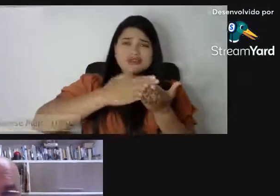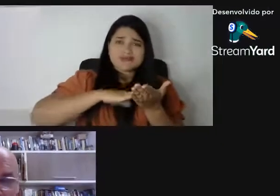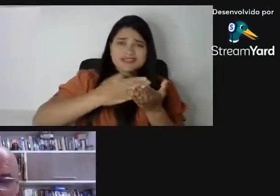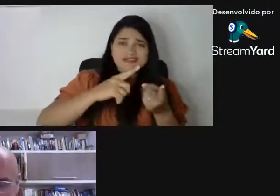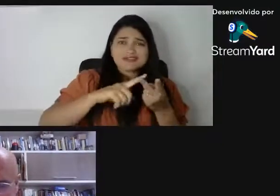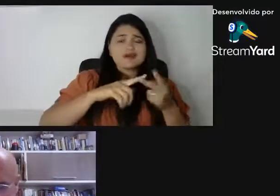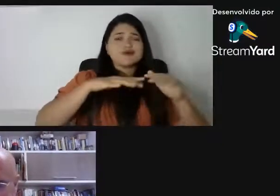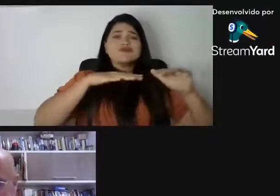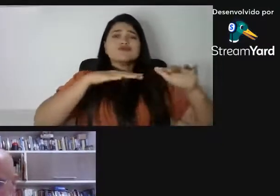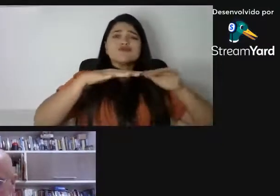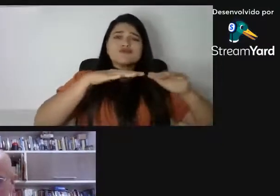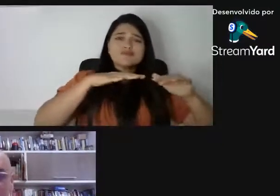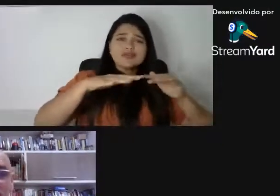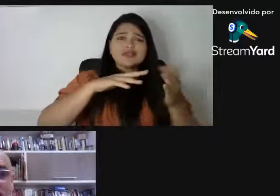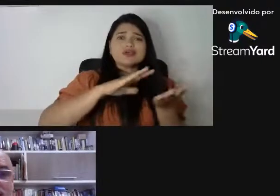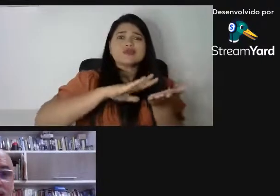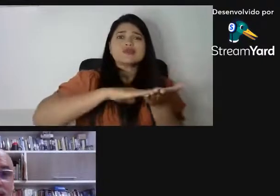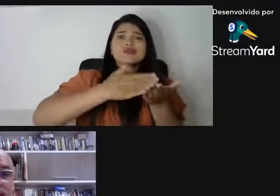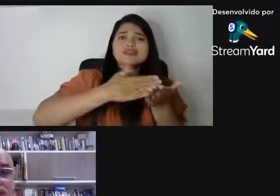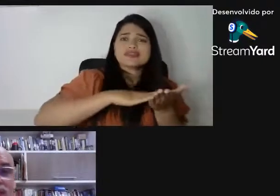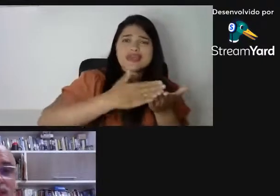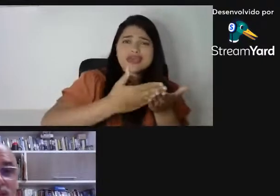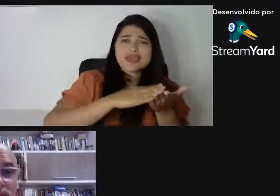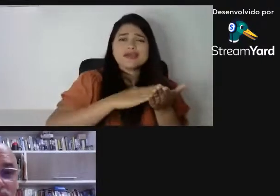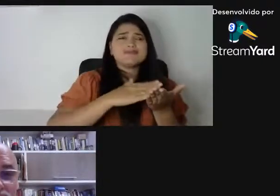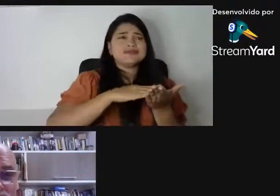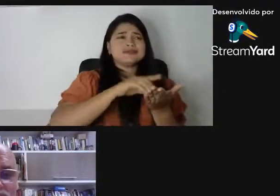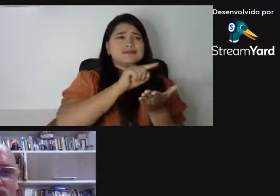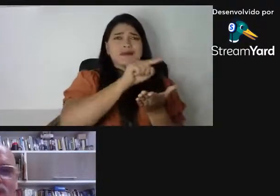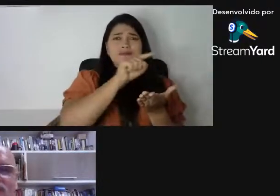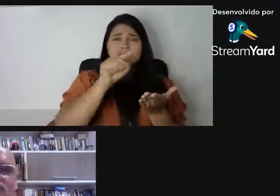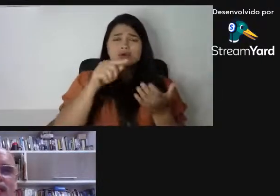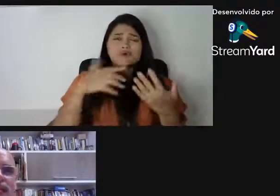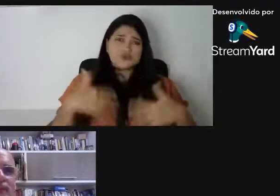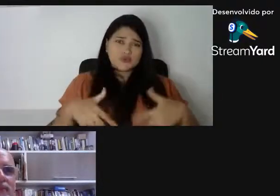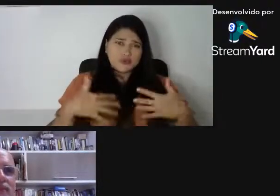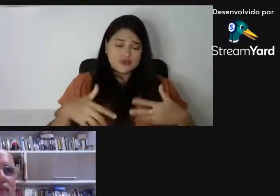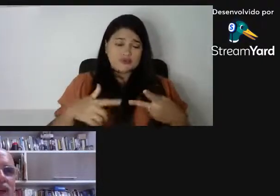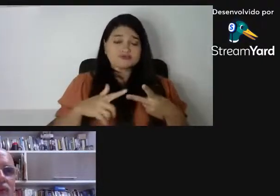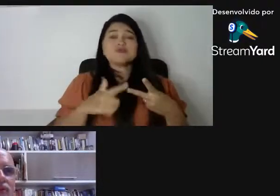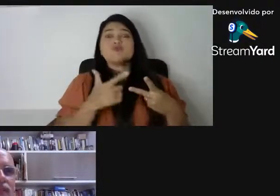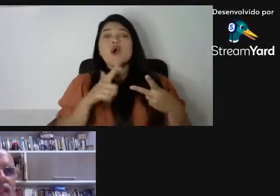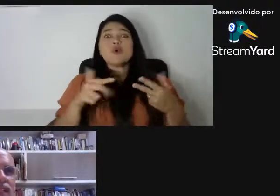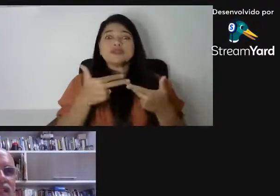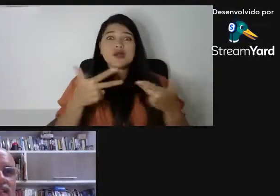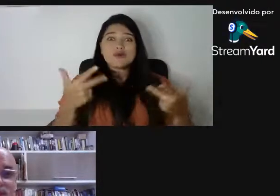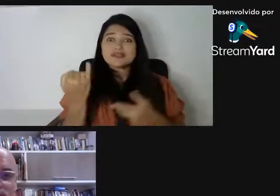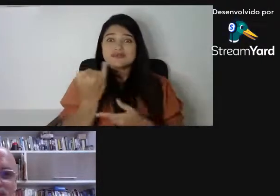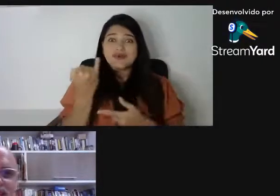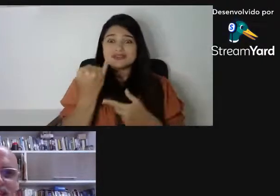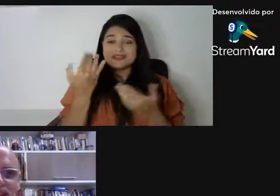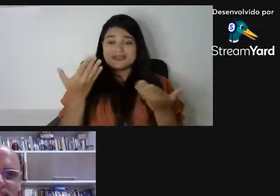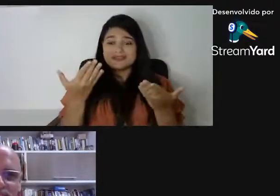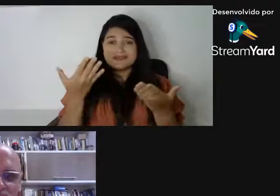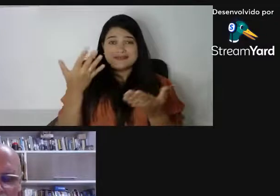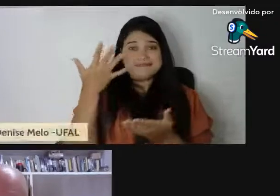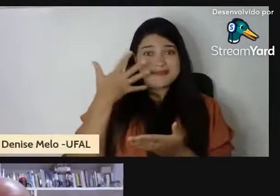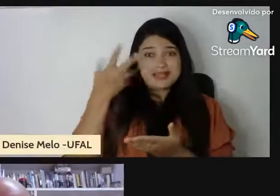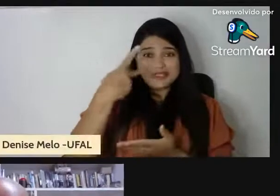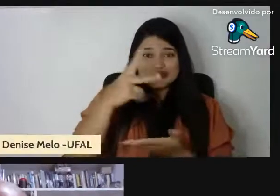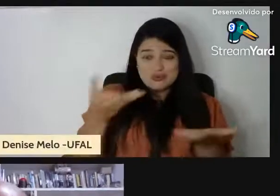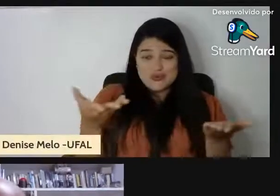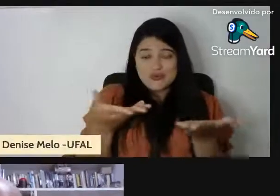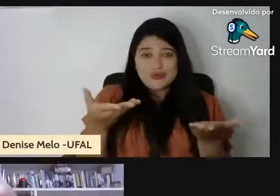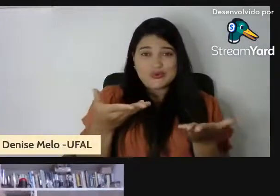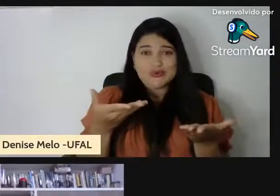do intérprete, né? E você também nos deu algumas. Você